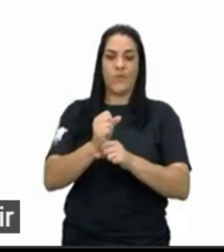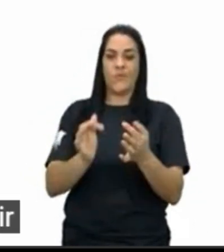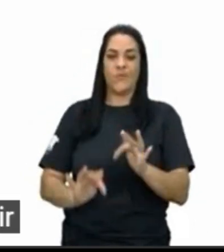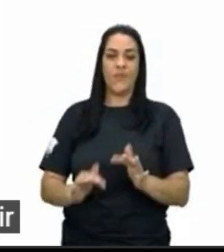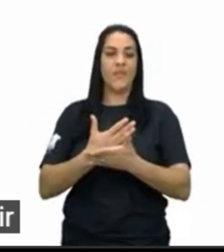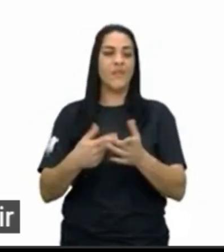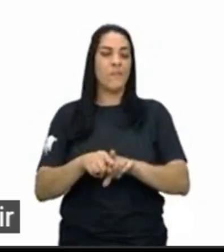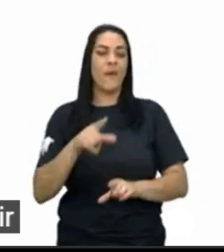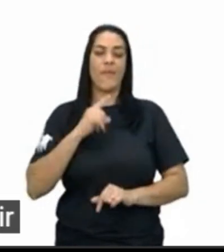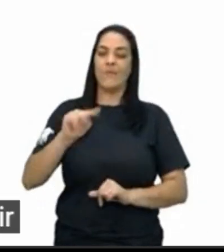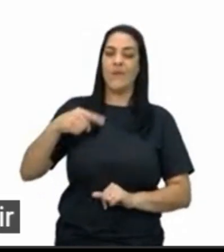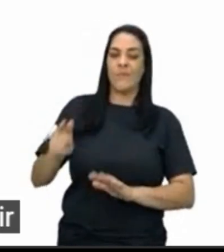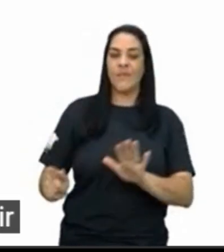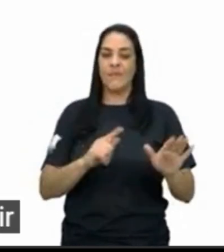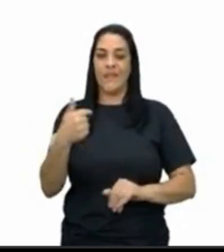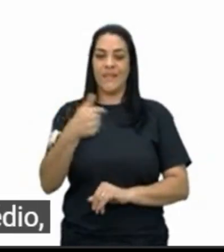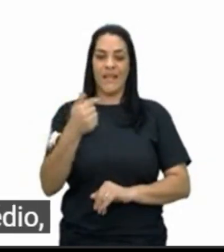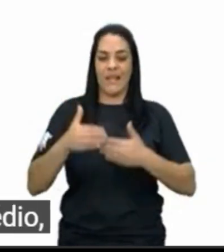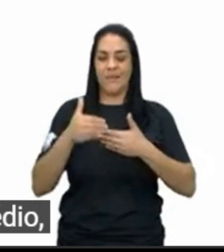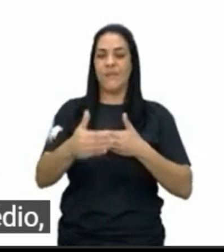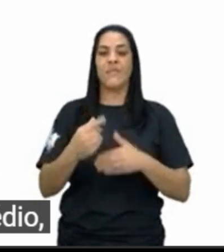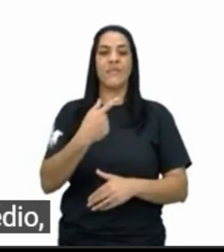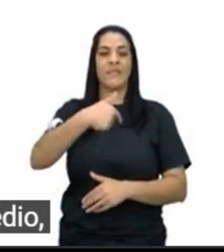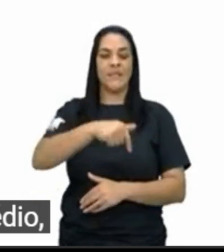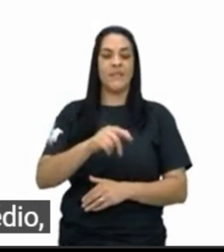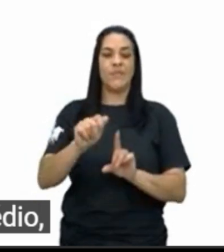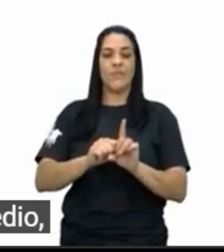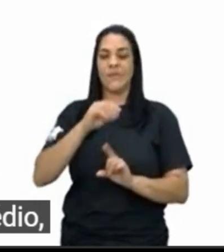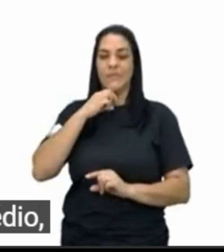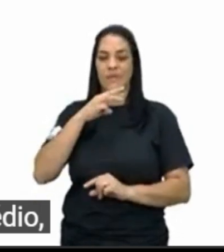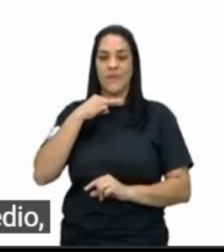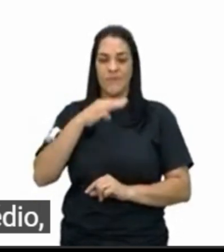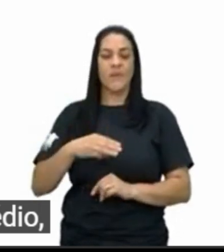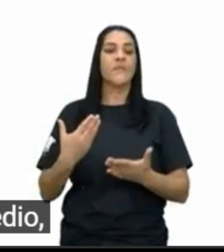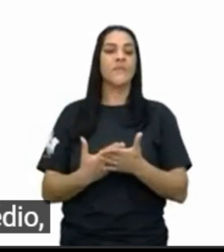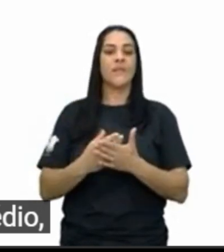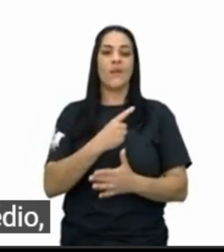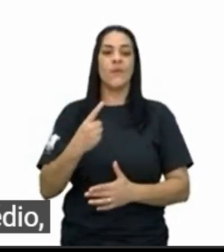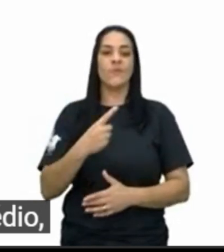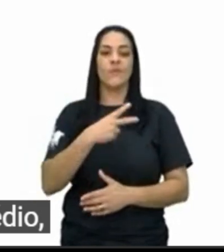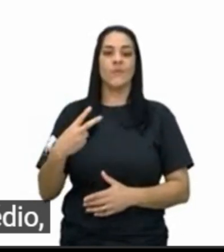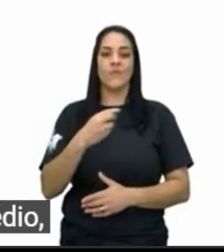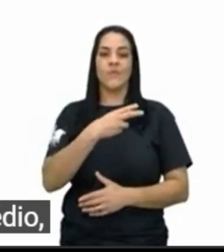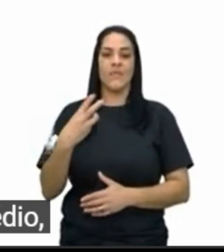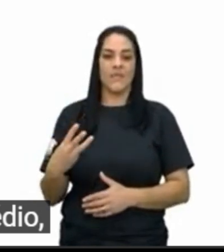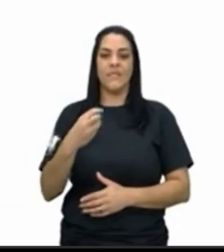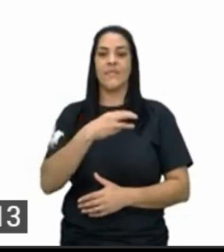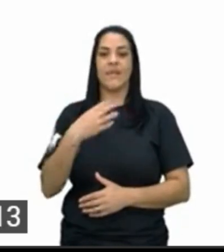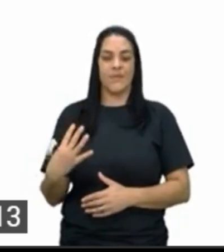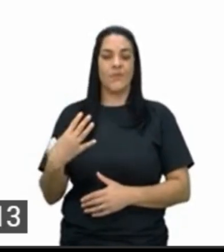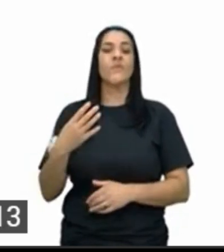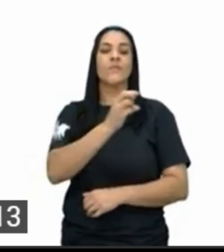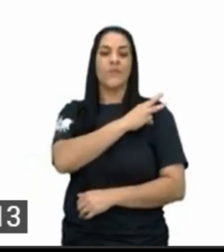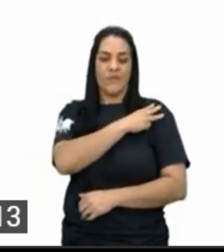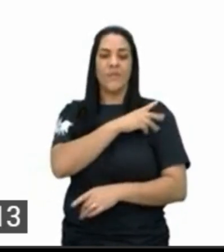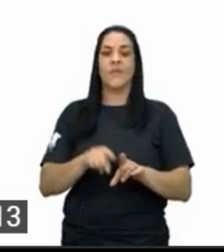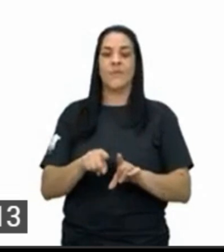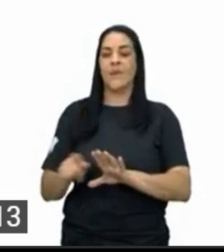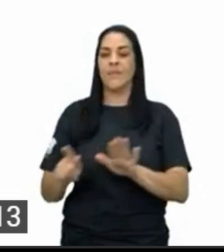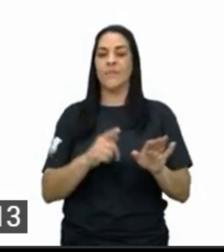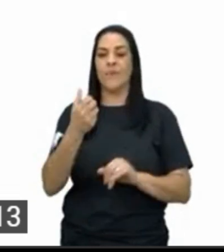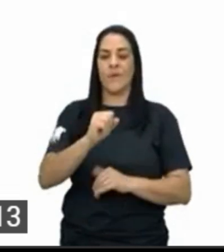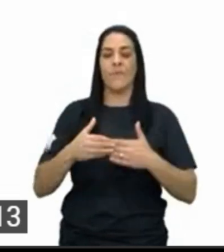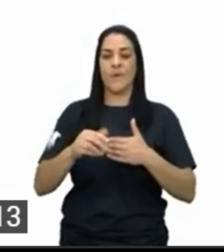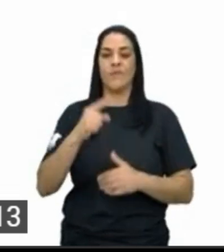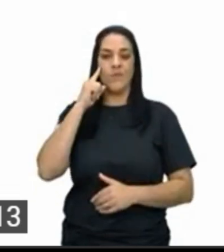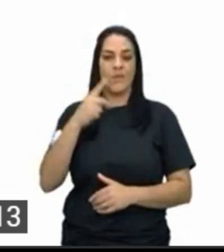anos finais. Nós temos depois a semana 7, que é a partir de 17/3, com as aulas 11, 12, 13 e 14 do ensino médio, e a semana 8